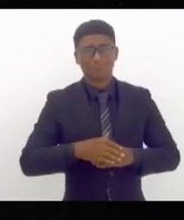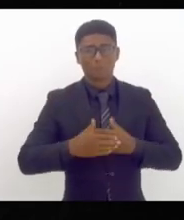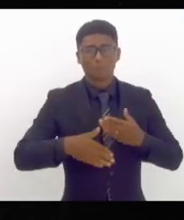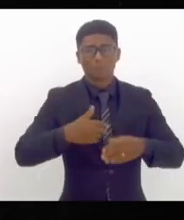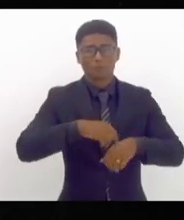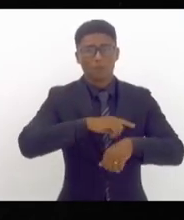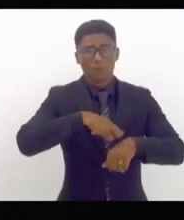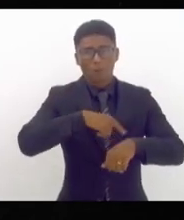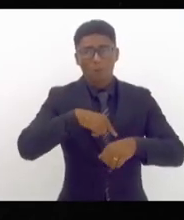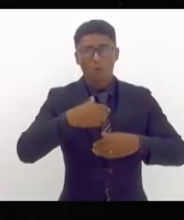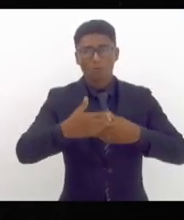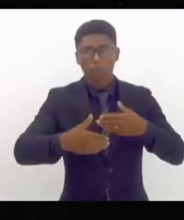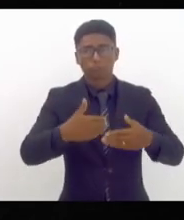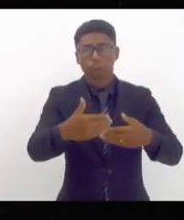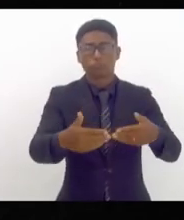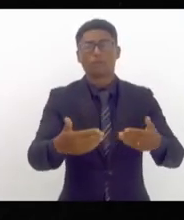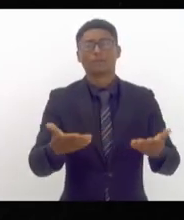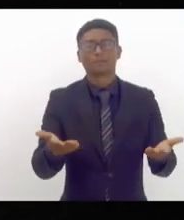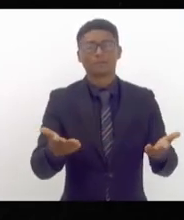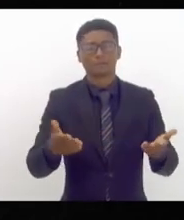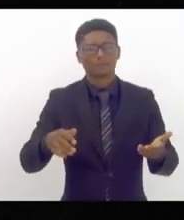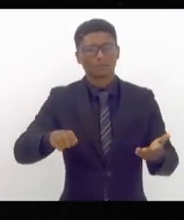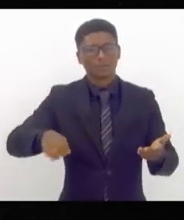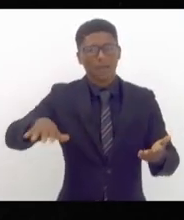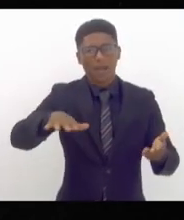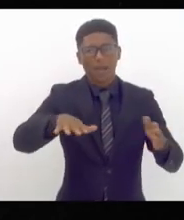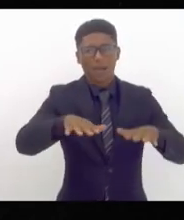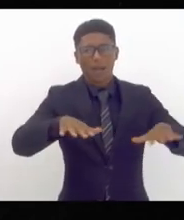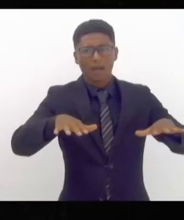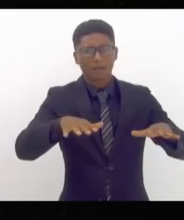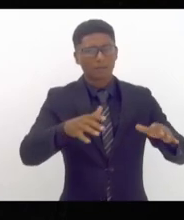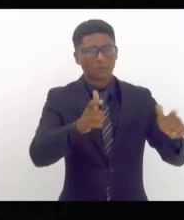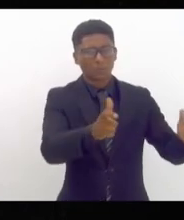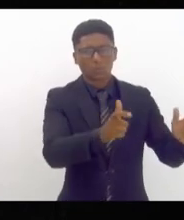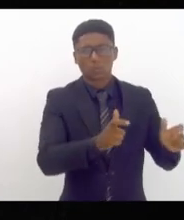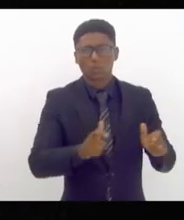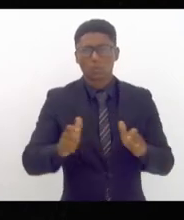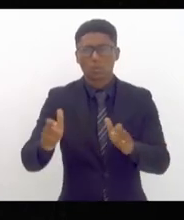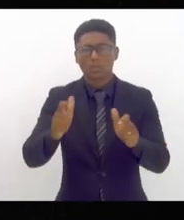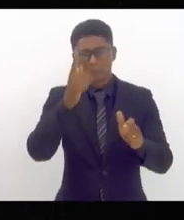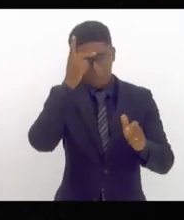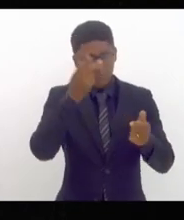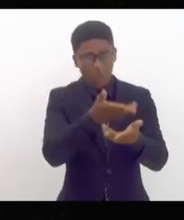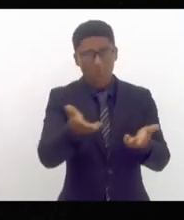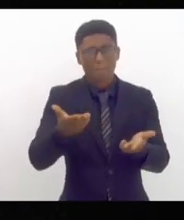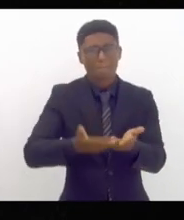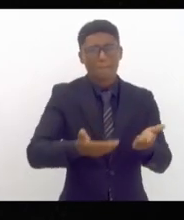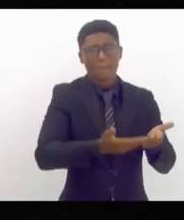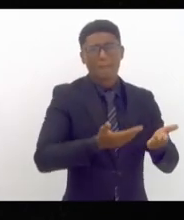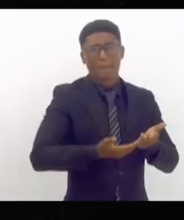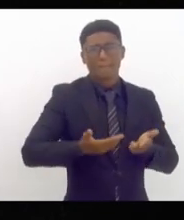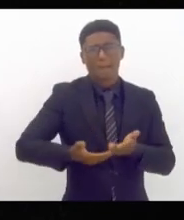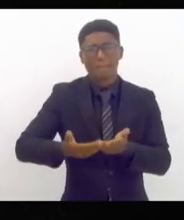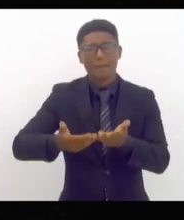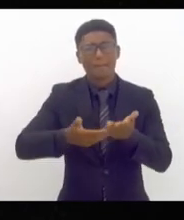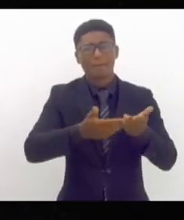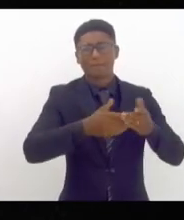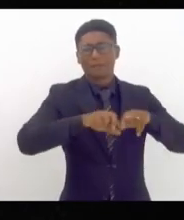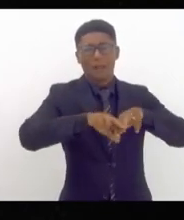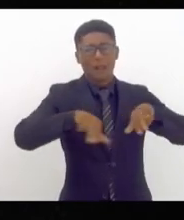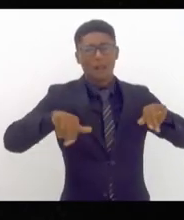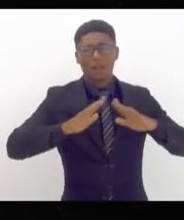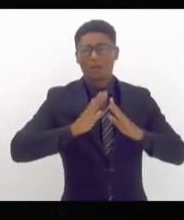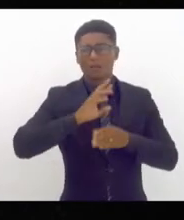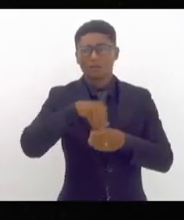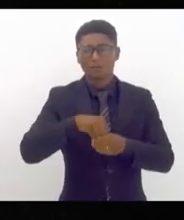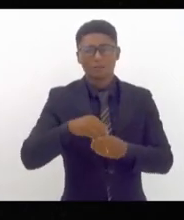passando. São muitas áreas onde as pessoas perderam tudo o que tinham dentro de casa.